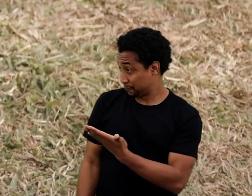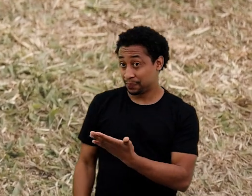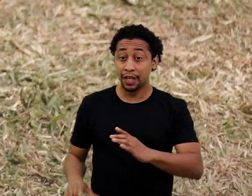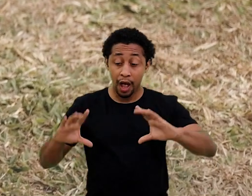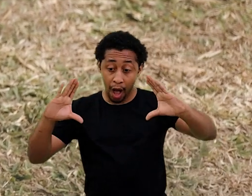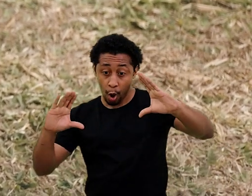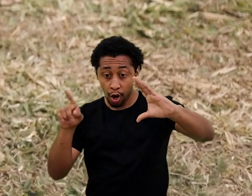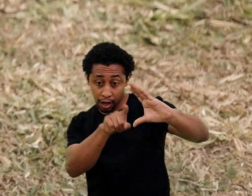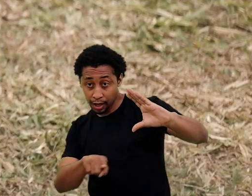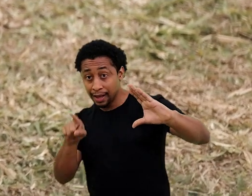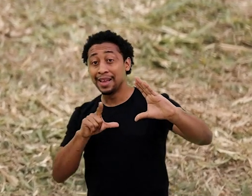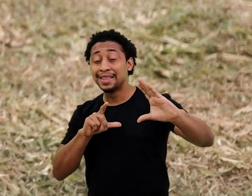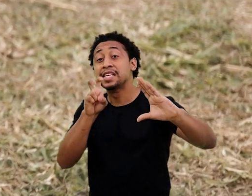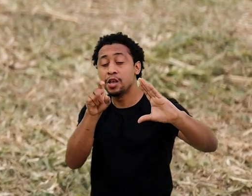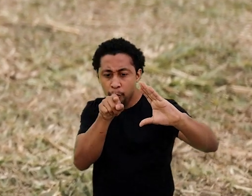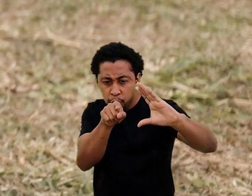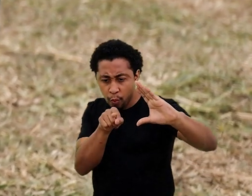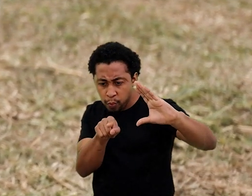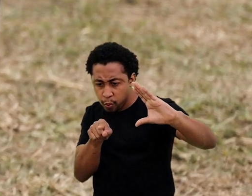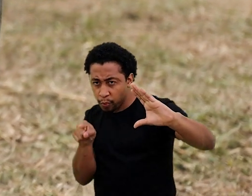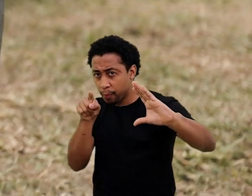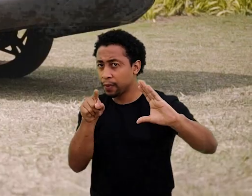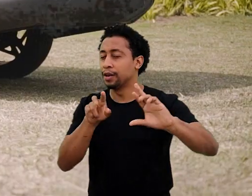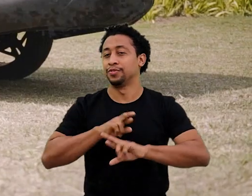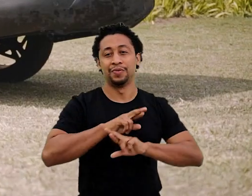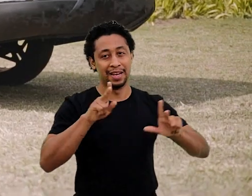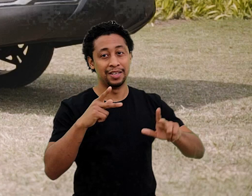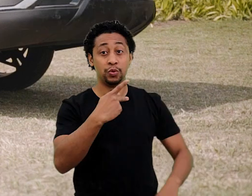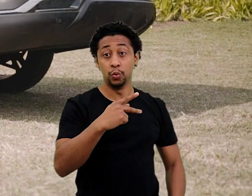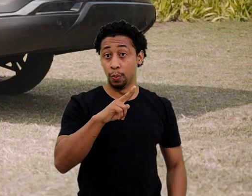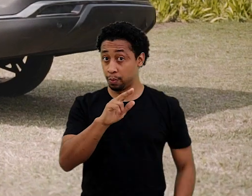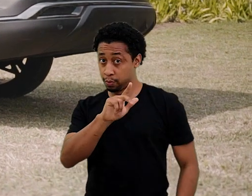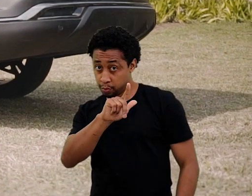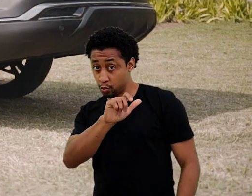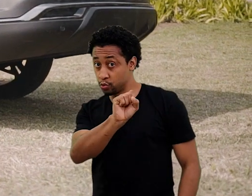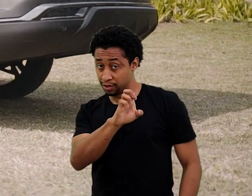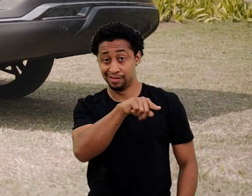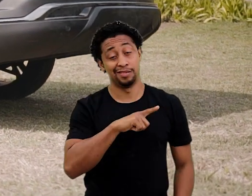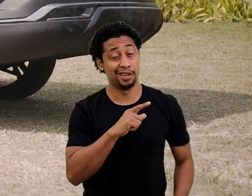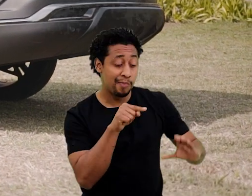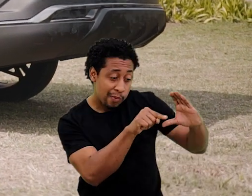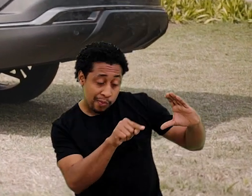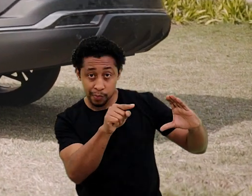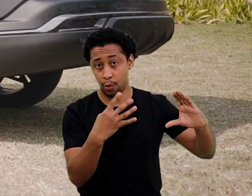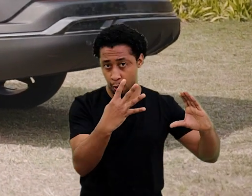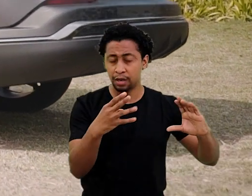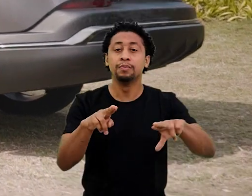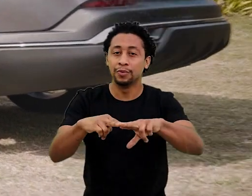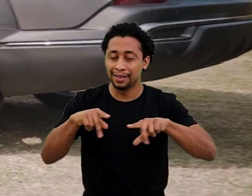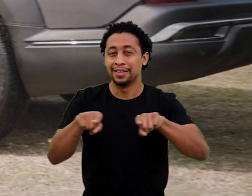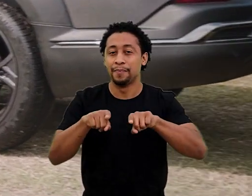de 5 furos, ao contrário dos 4 furos que a gente tem no Pulse. E isso também é por causa dos freios que a gente tem na dianteira aqui, né? No